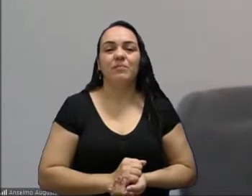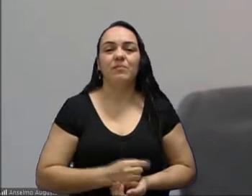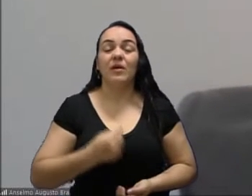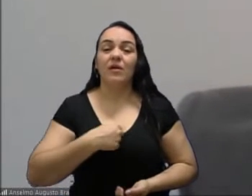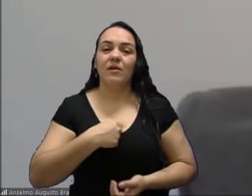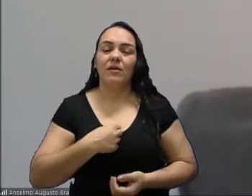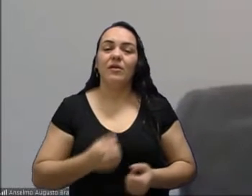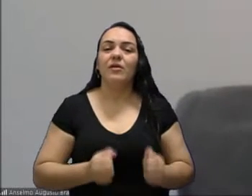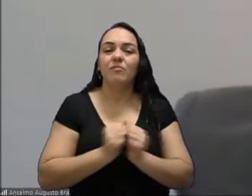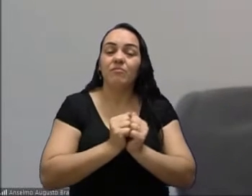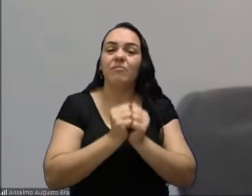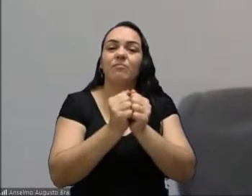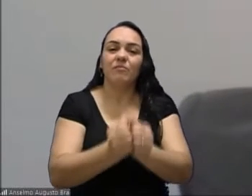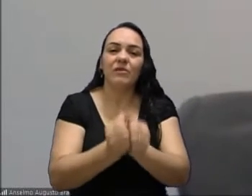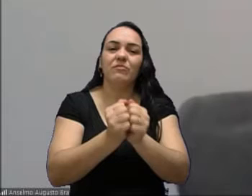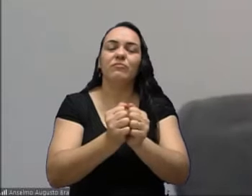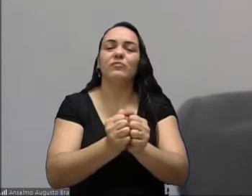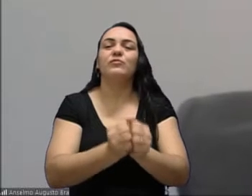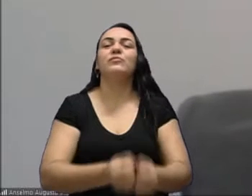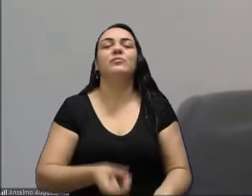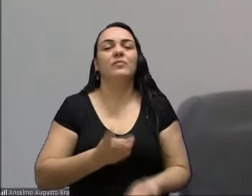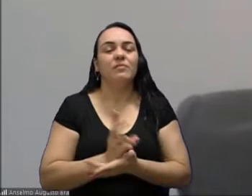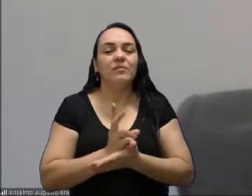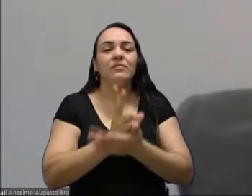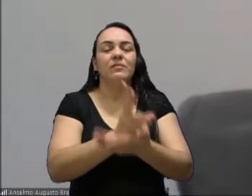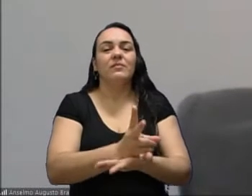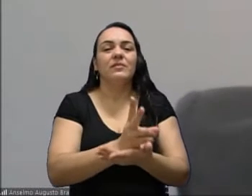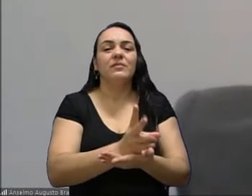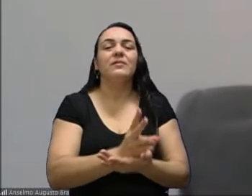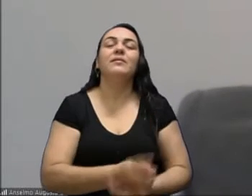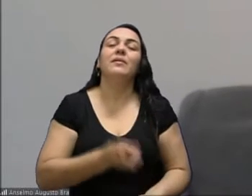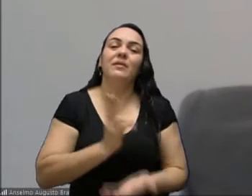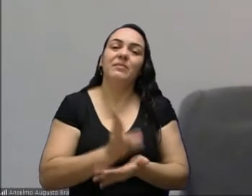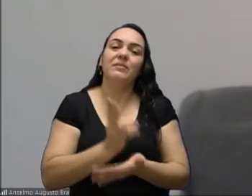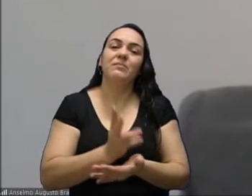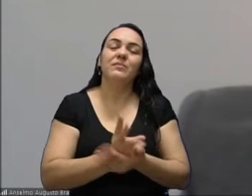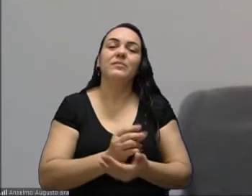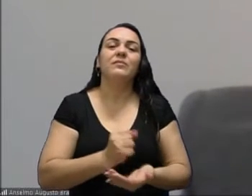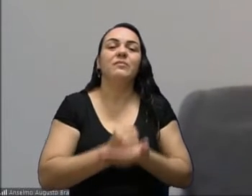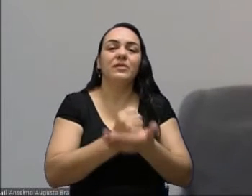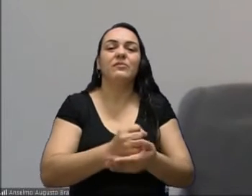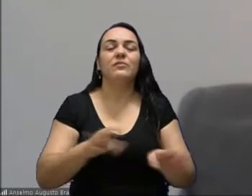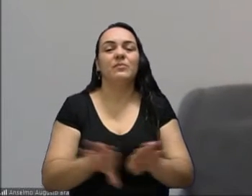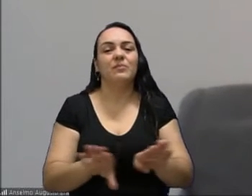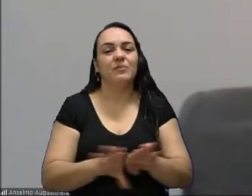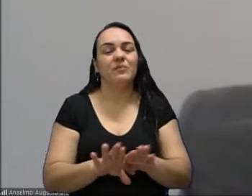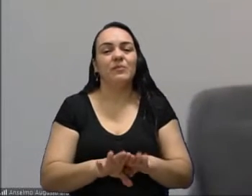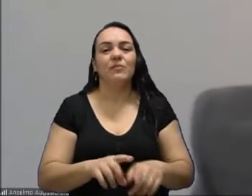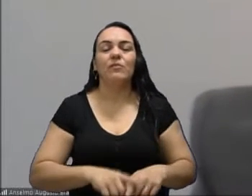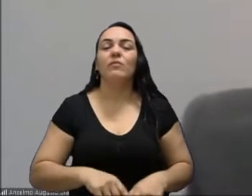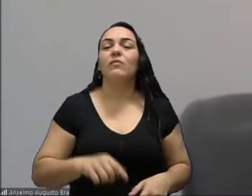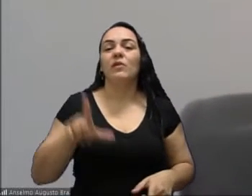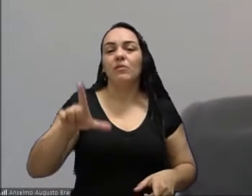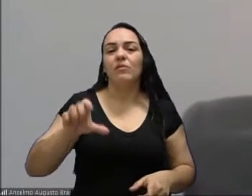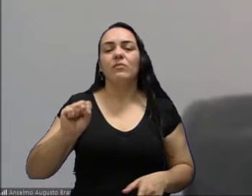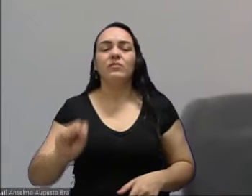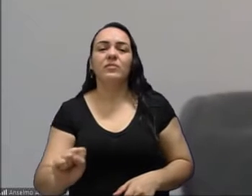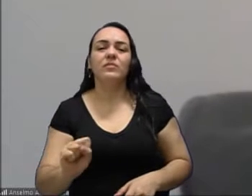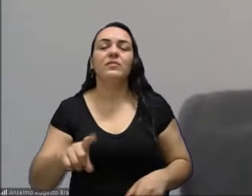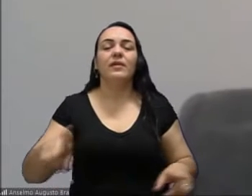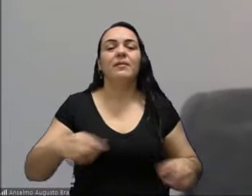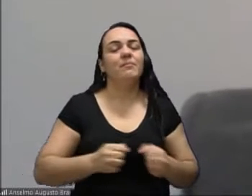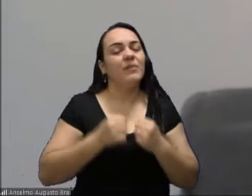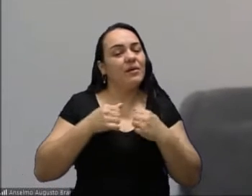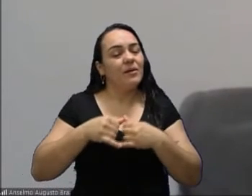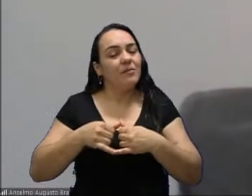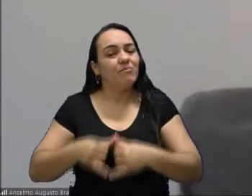eu tô aqui pra poder contribuir, né, até quando aí Luiz Santos estiver licenciado, né,